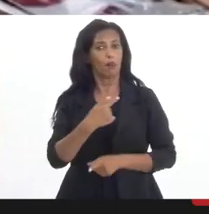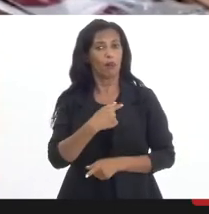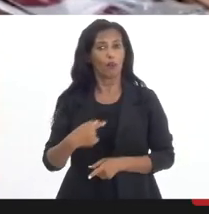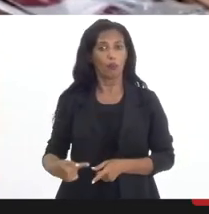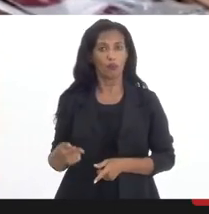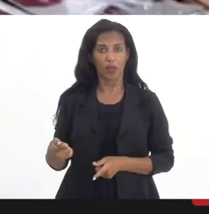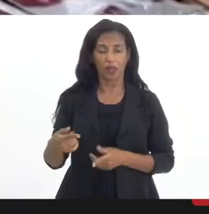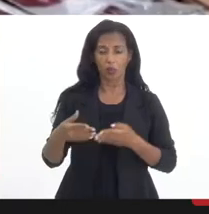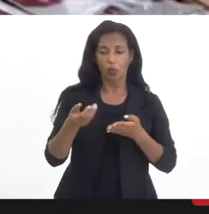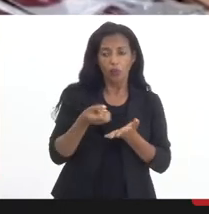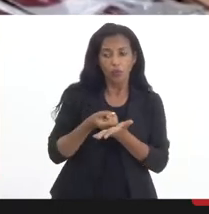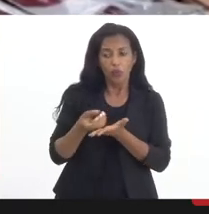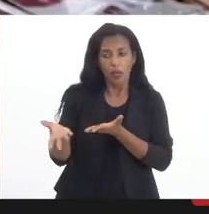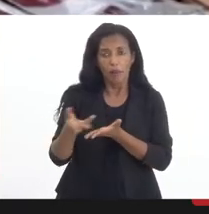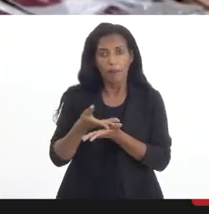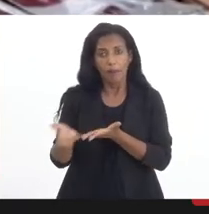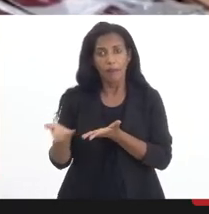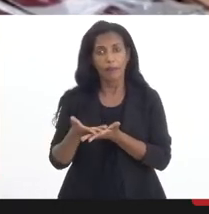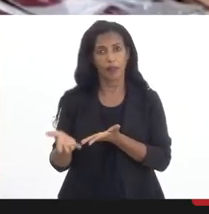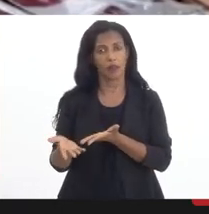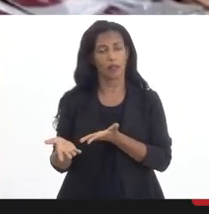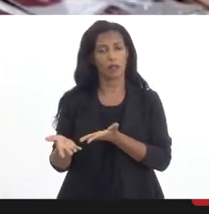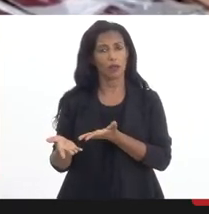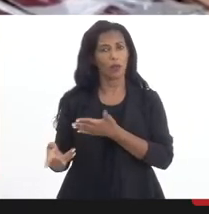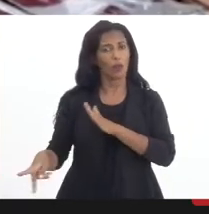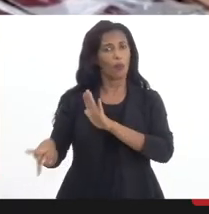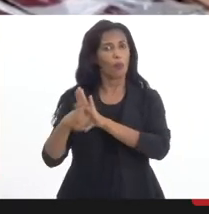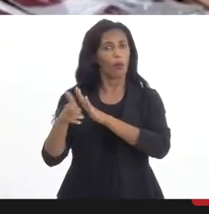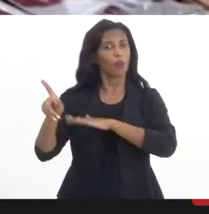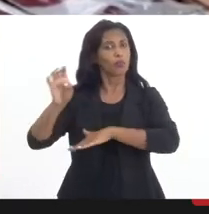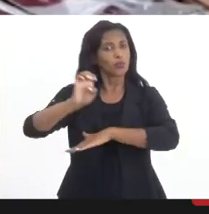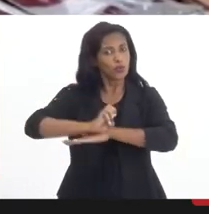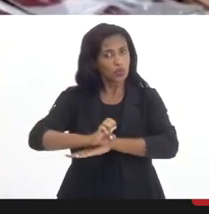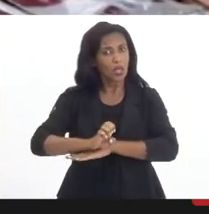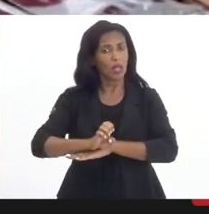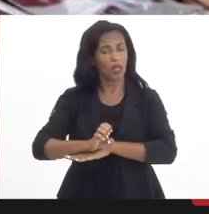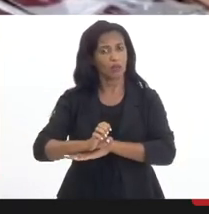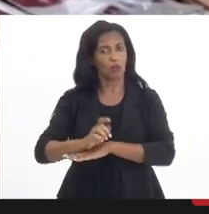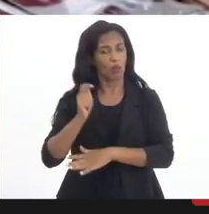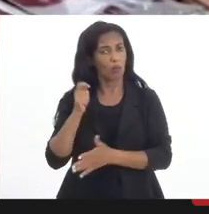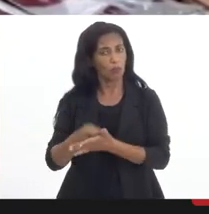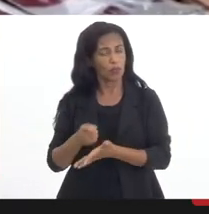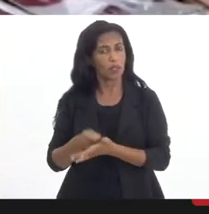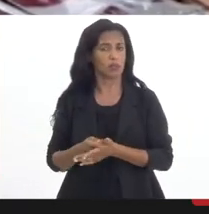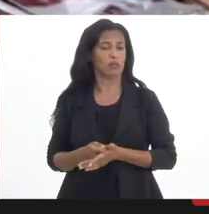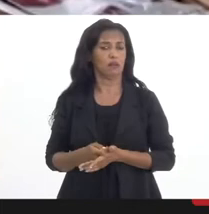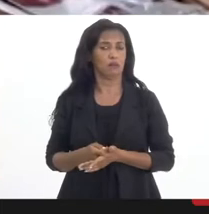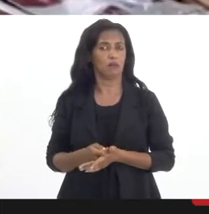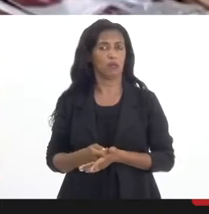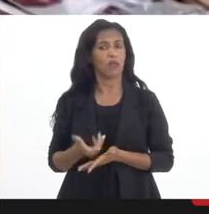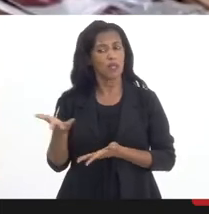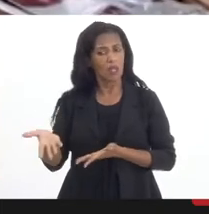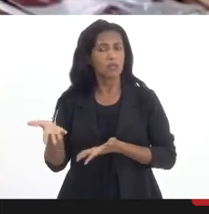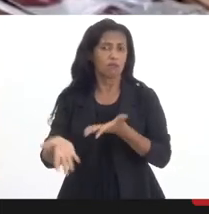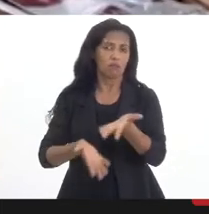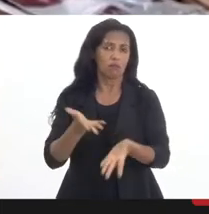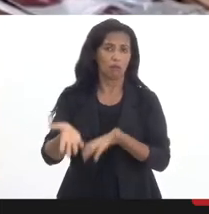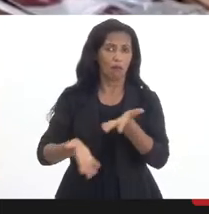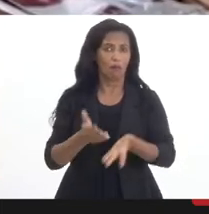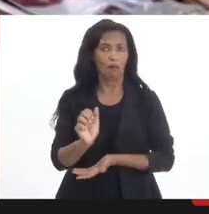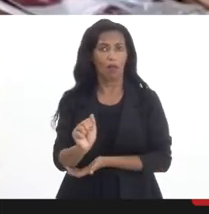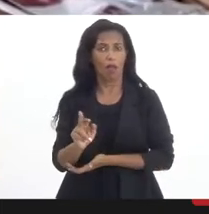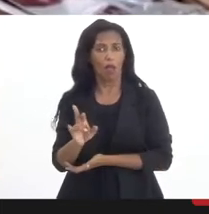estão encaminhando isso por dever de Estado, porque isso é uma questão de Estado. E é assim que tem que ser tratado. A